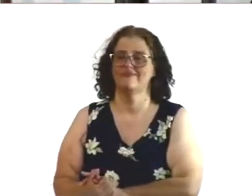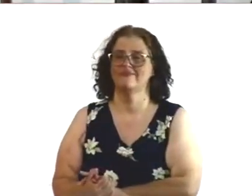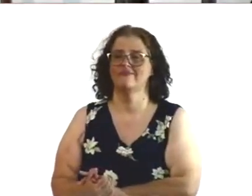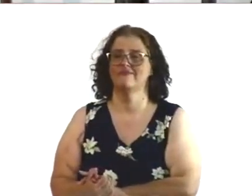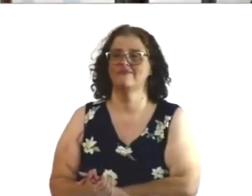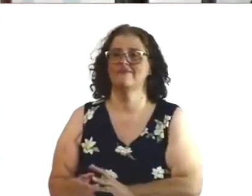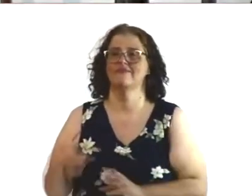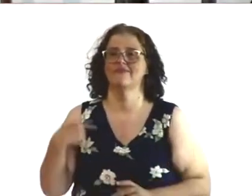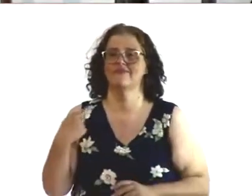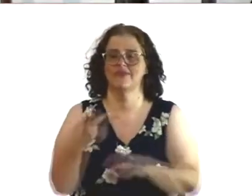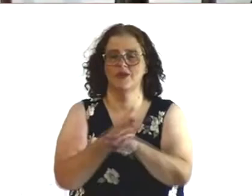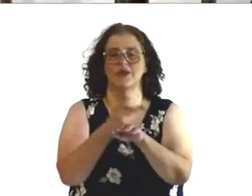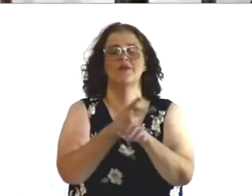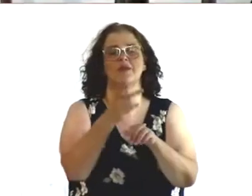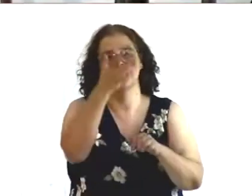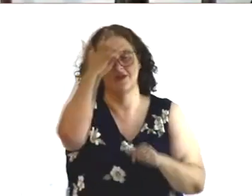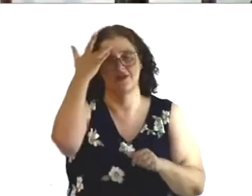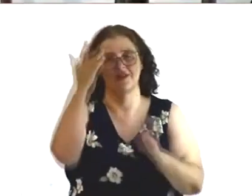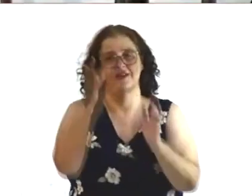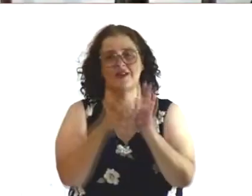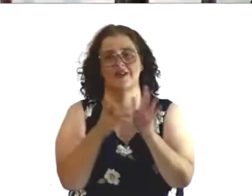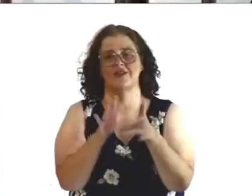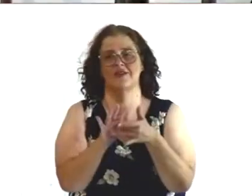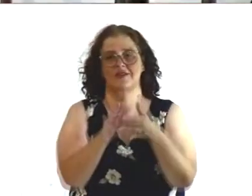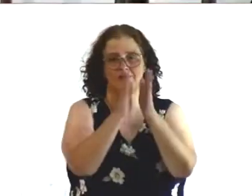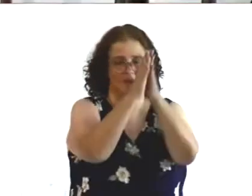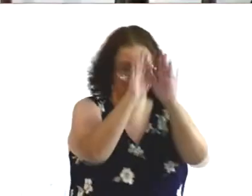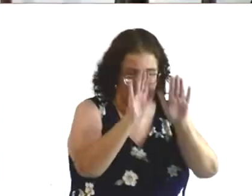que procuram a Jesus para adorar.